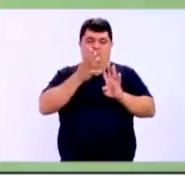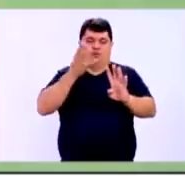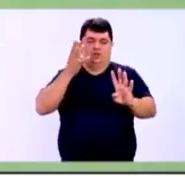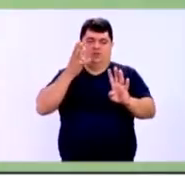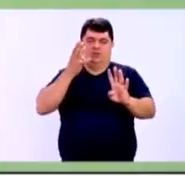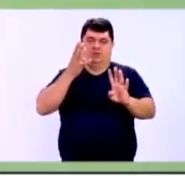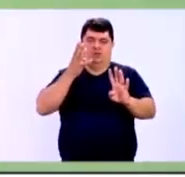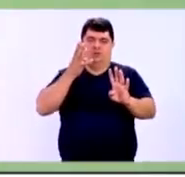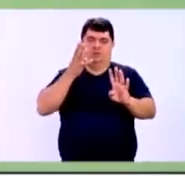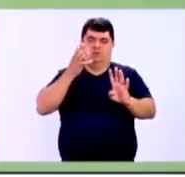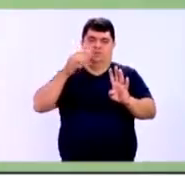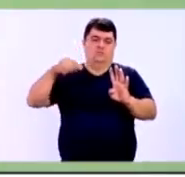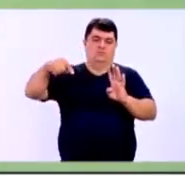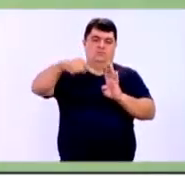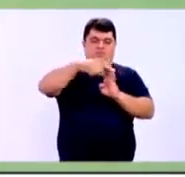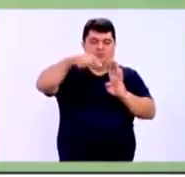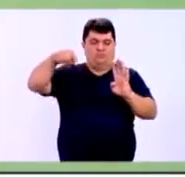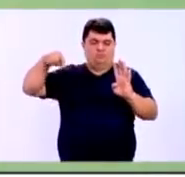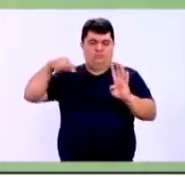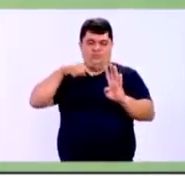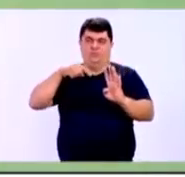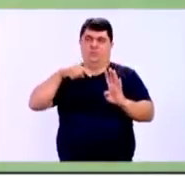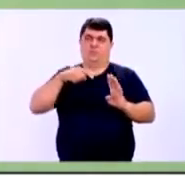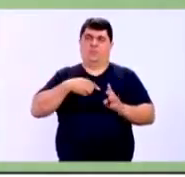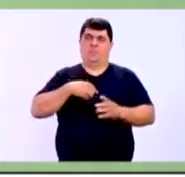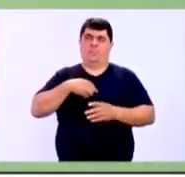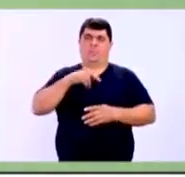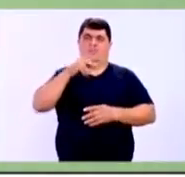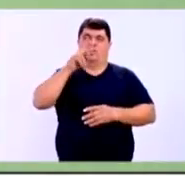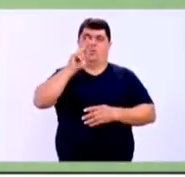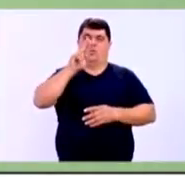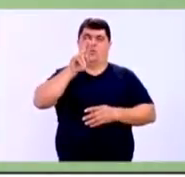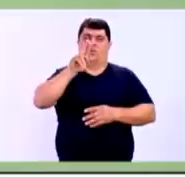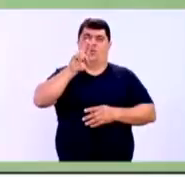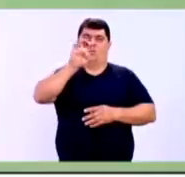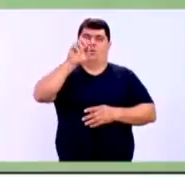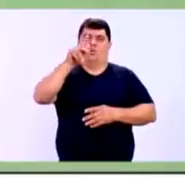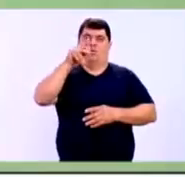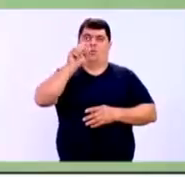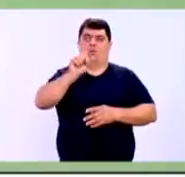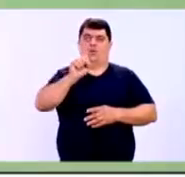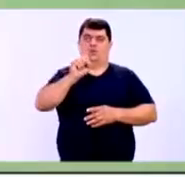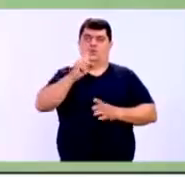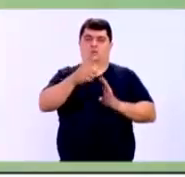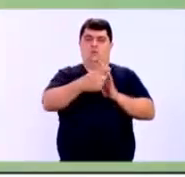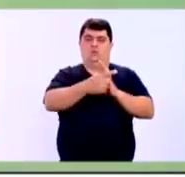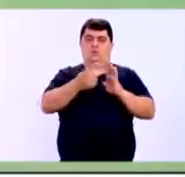sair. WEPs, última a entrar é a primeira a sair.